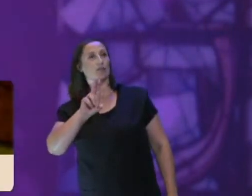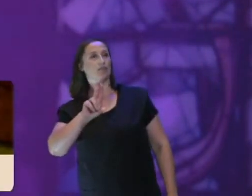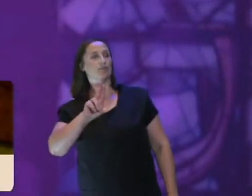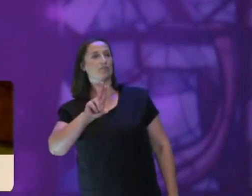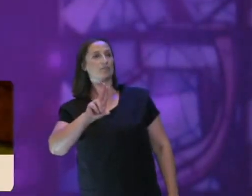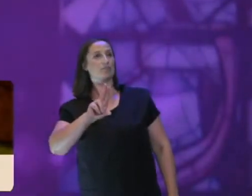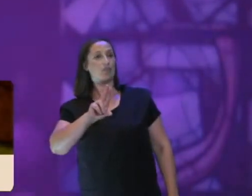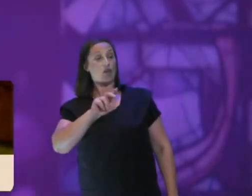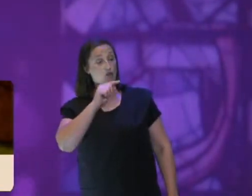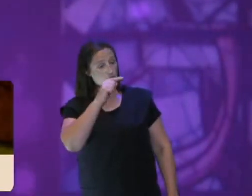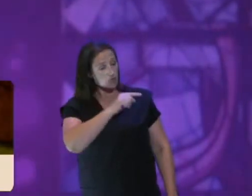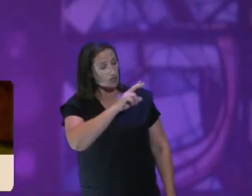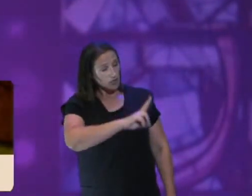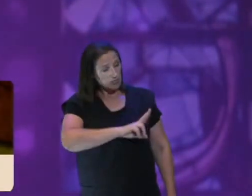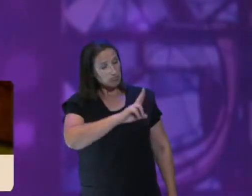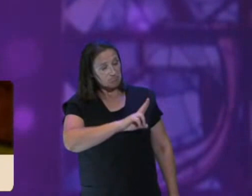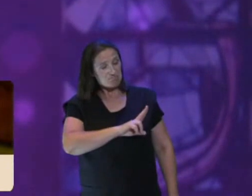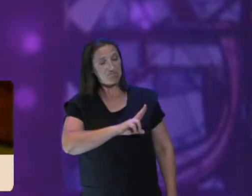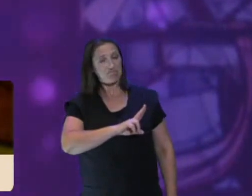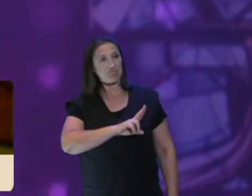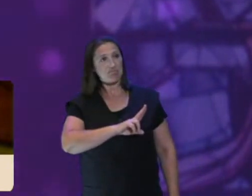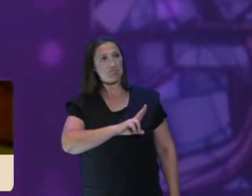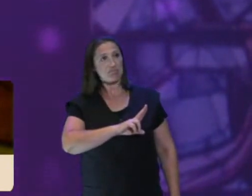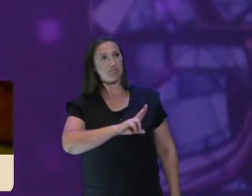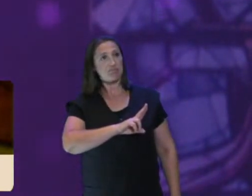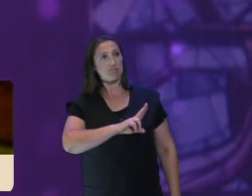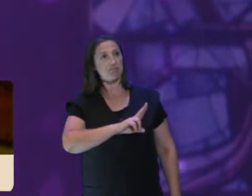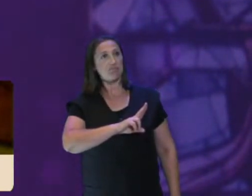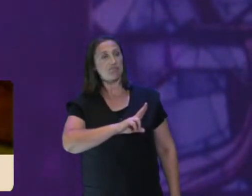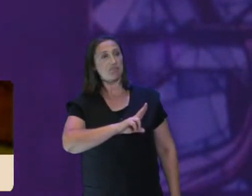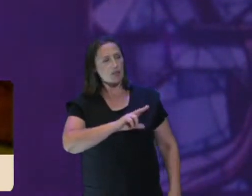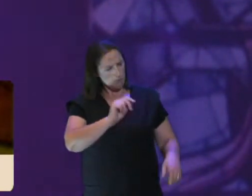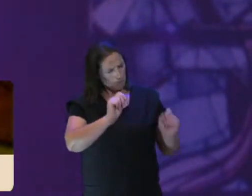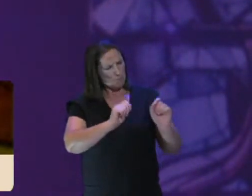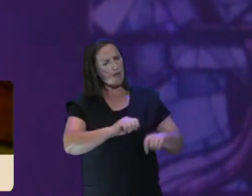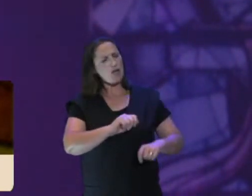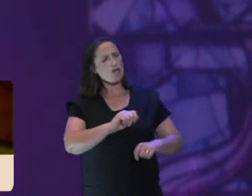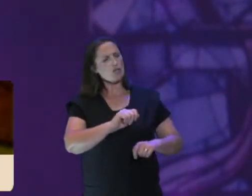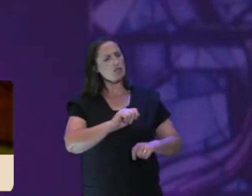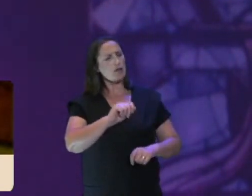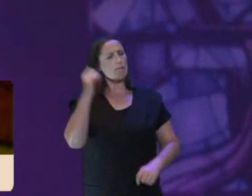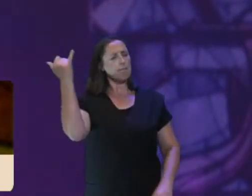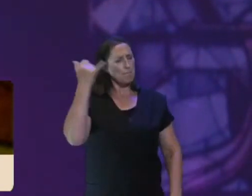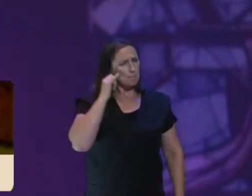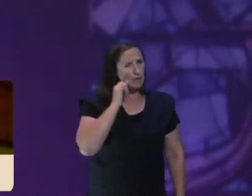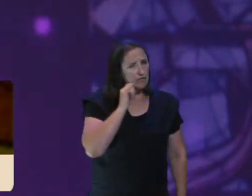Você vai ser o meu instrumento, pode profetizar.